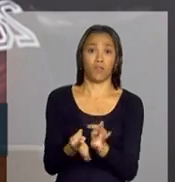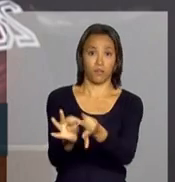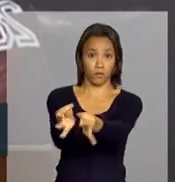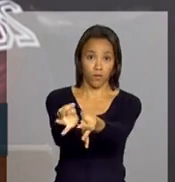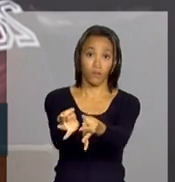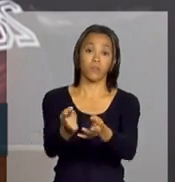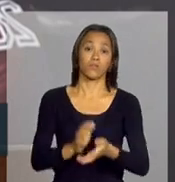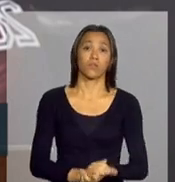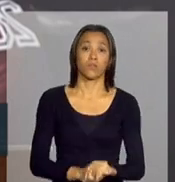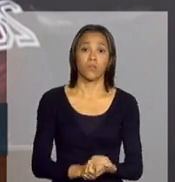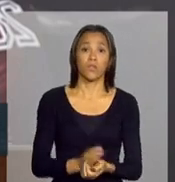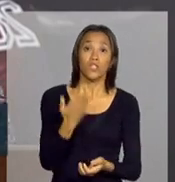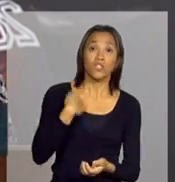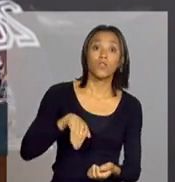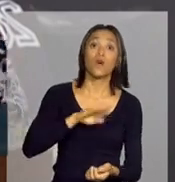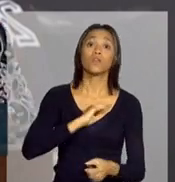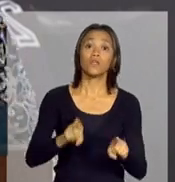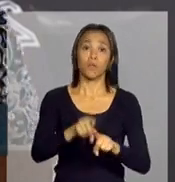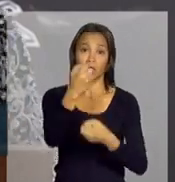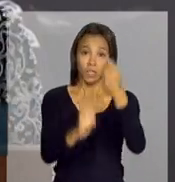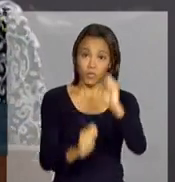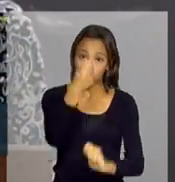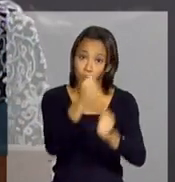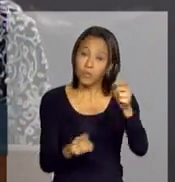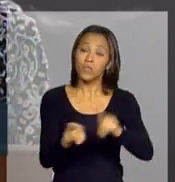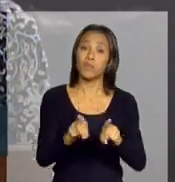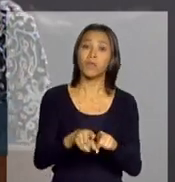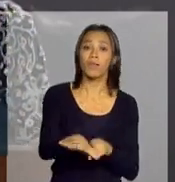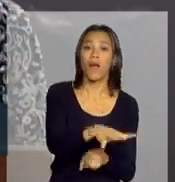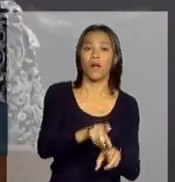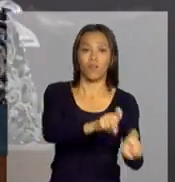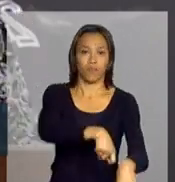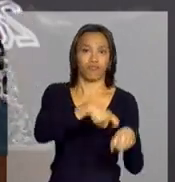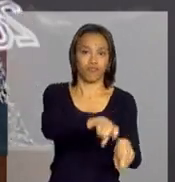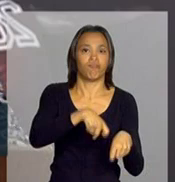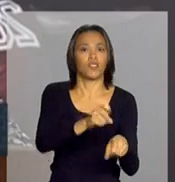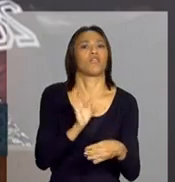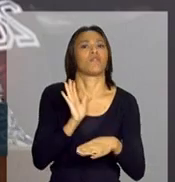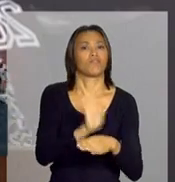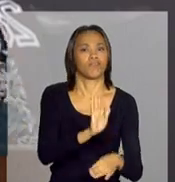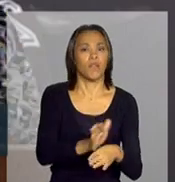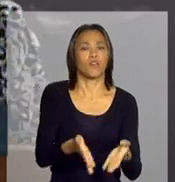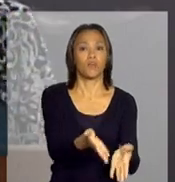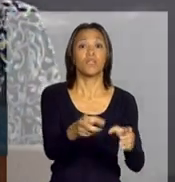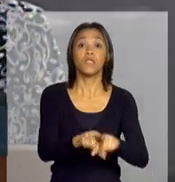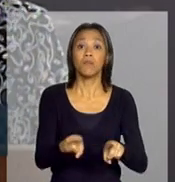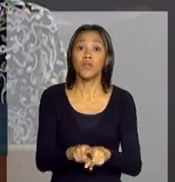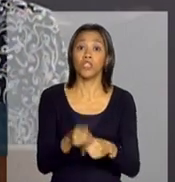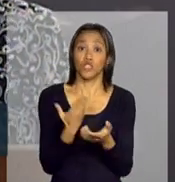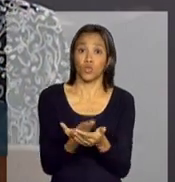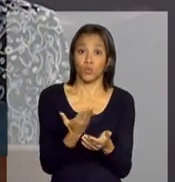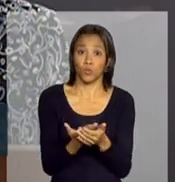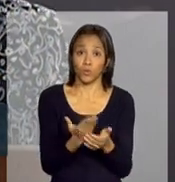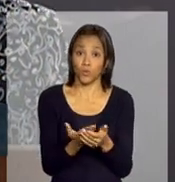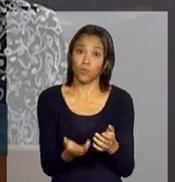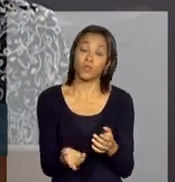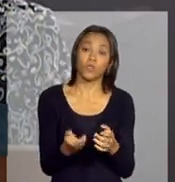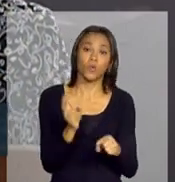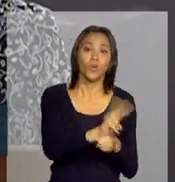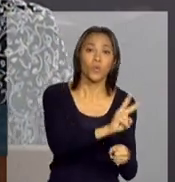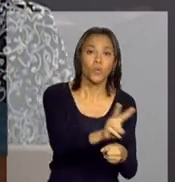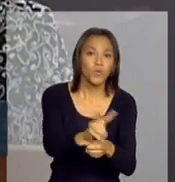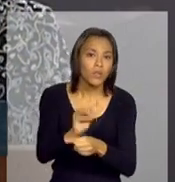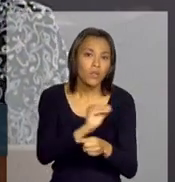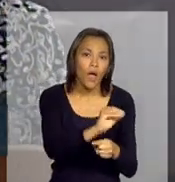tecnológico de nossa indústria de nossa agricultura e também de estudos voltados à proteção do meio